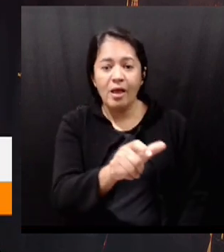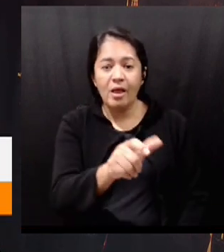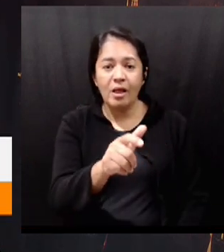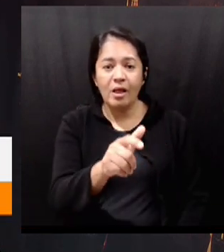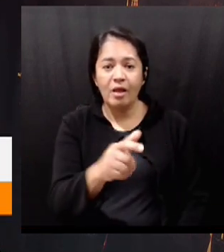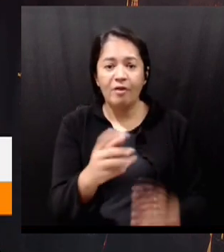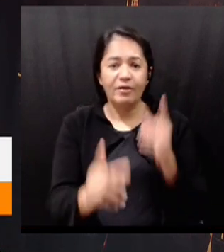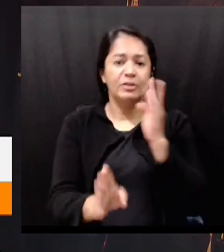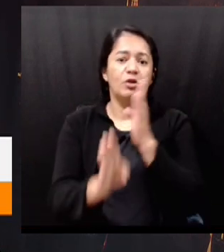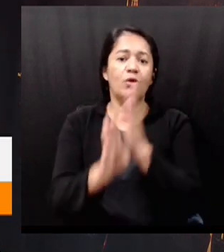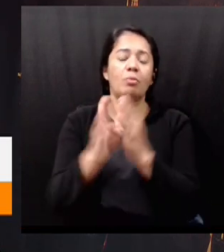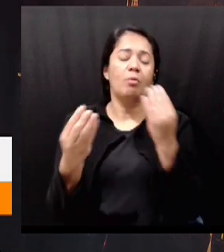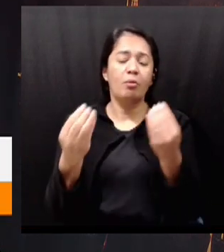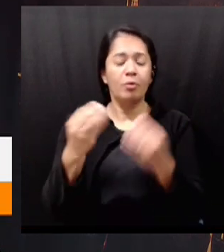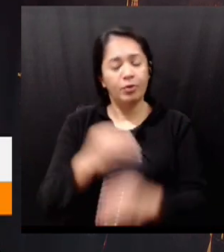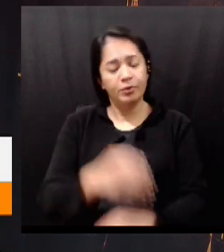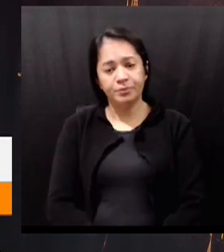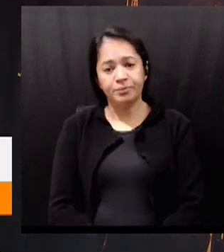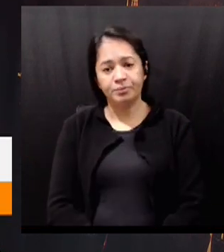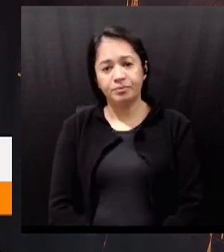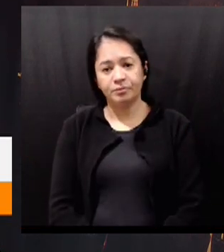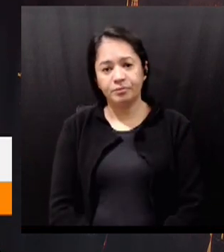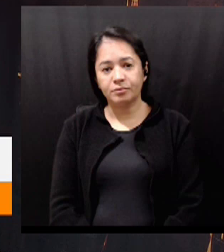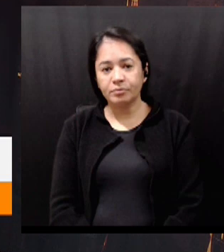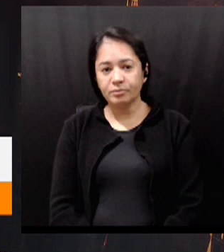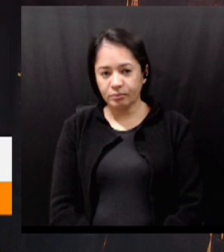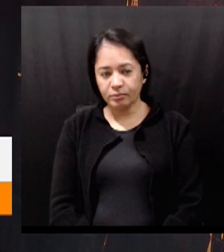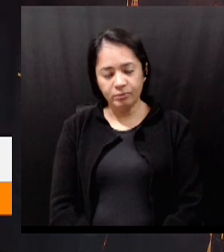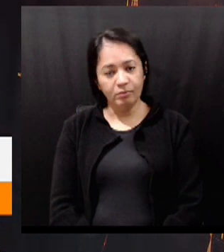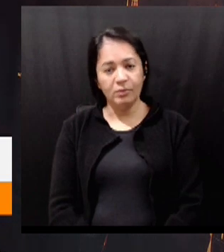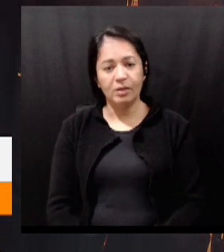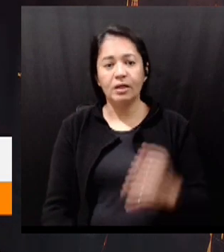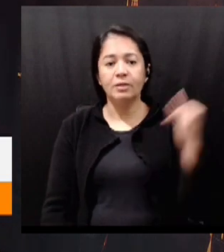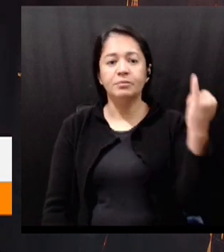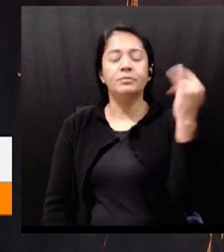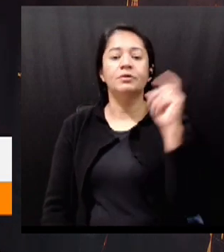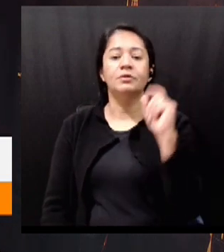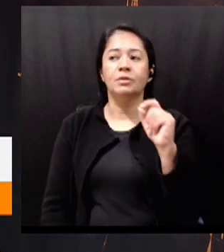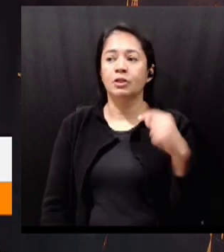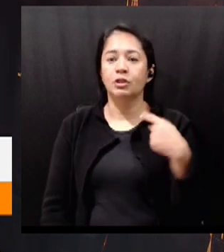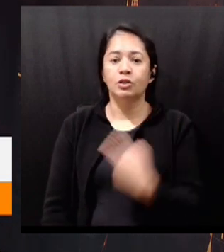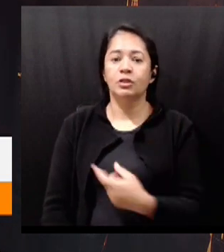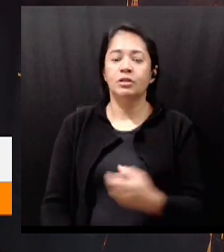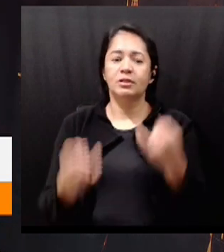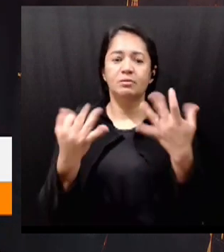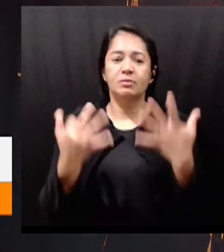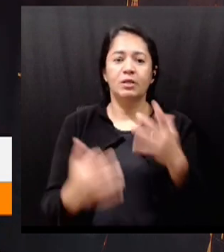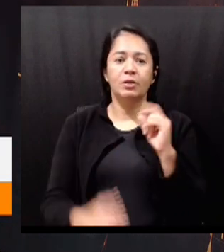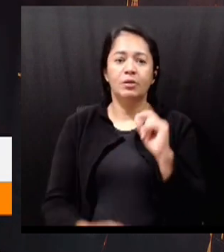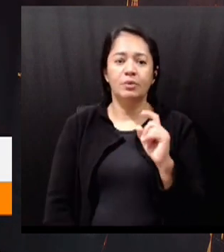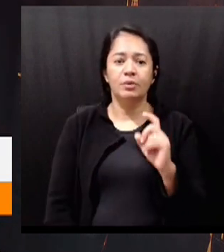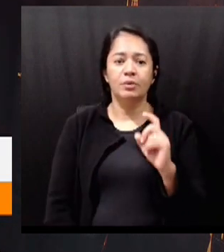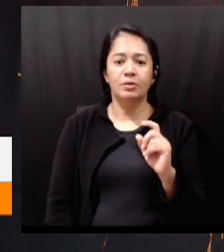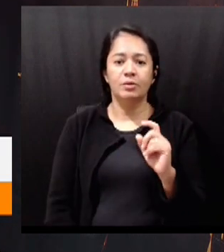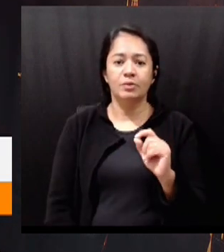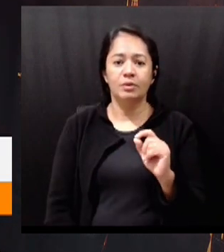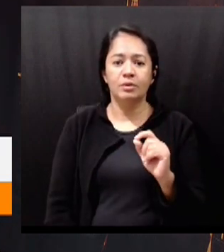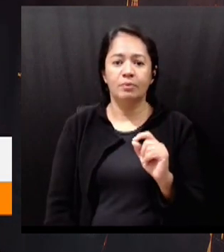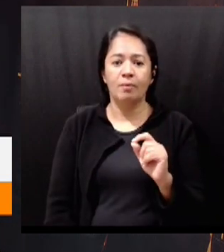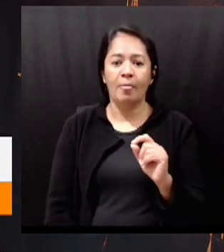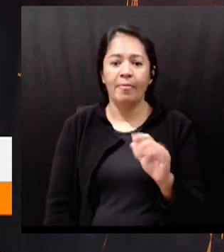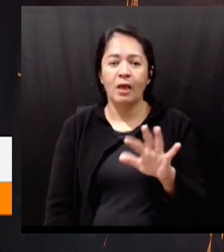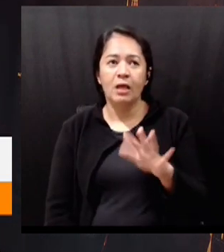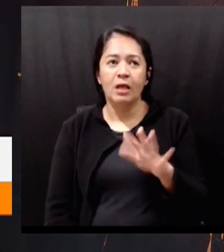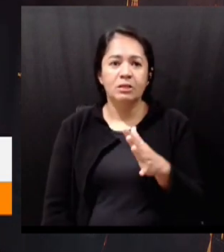E tem esse ponto também que eu acho importante a gente falar, Lucilene, porque às vezes um movimento ou outro, a